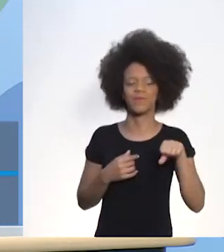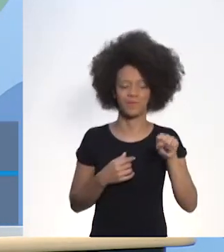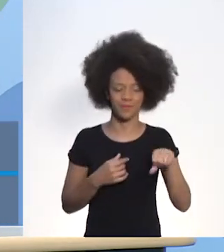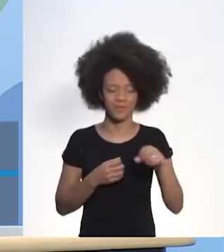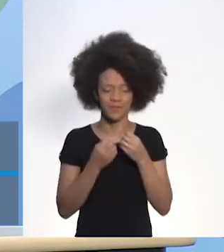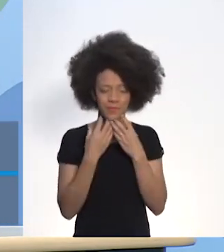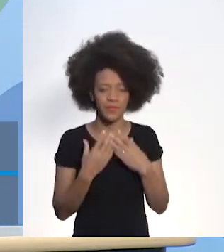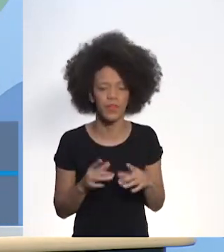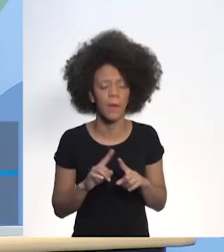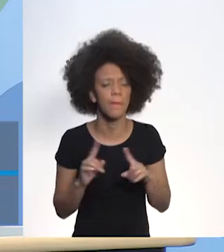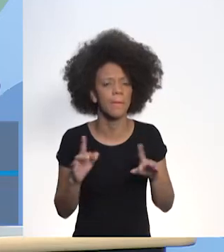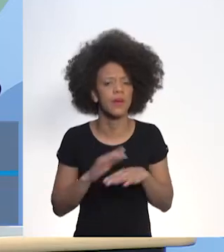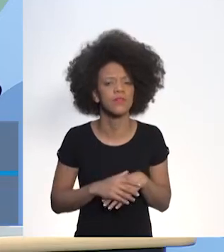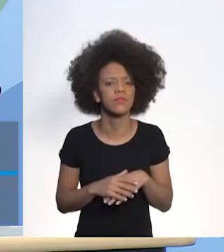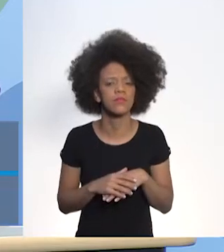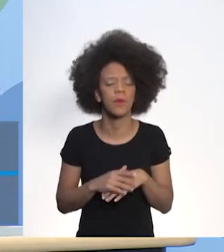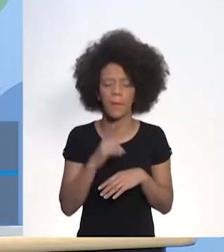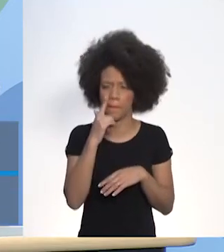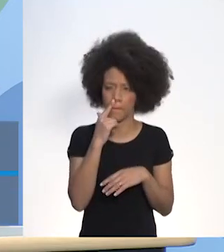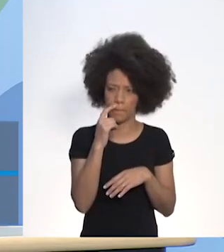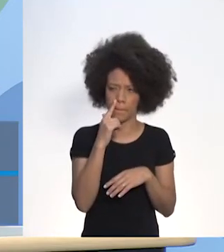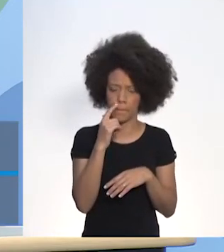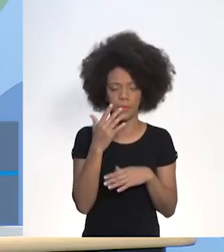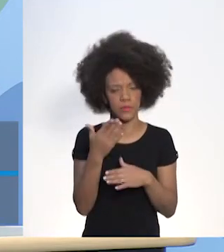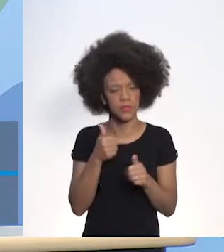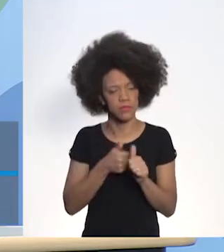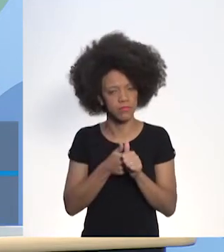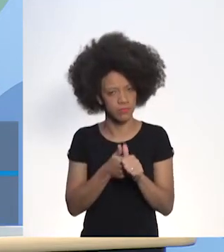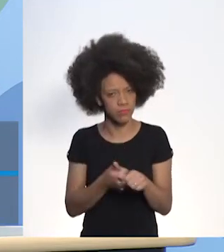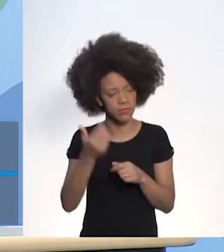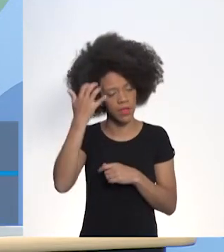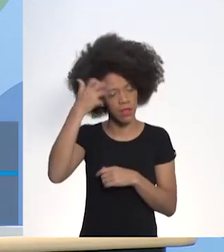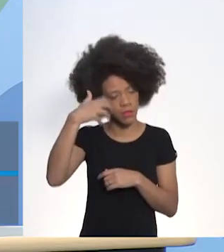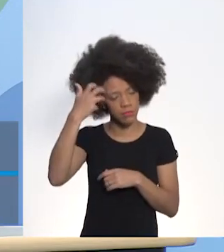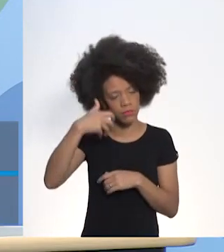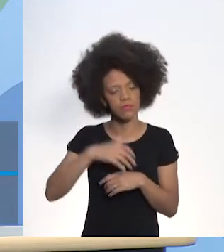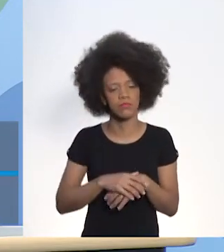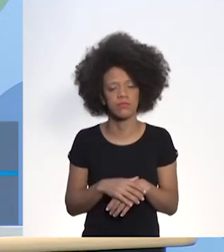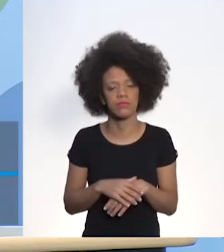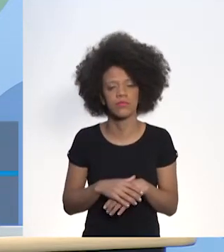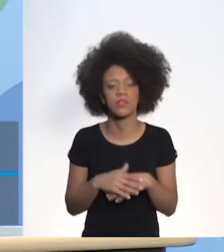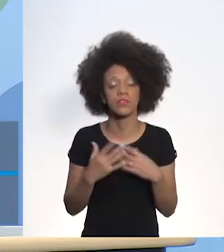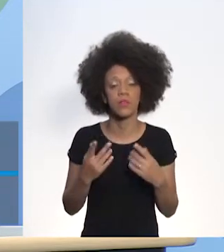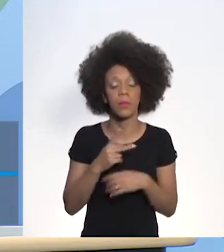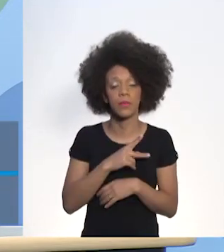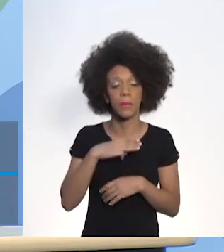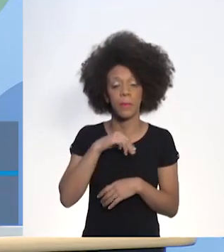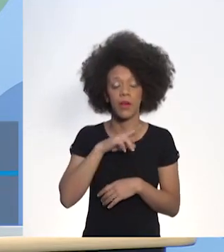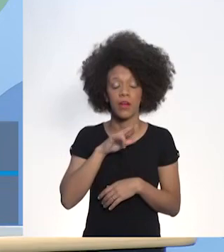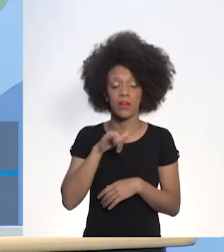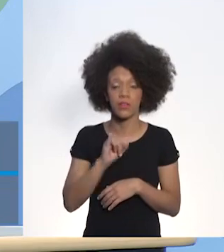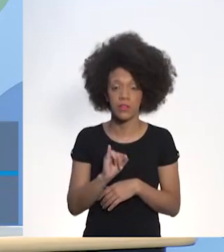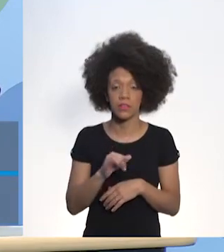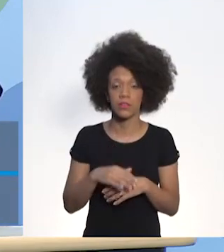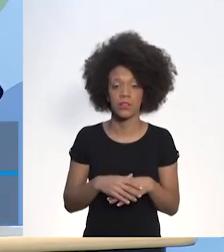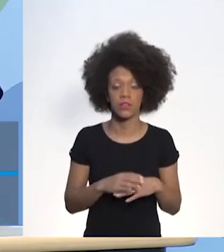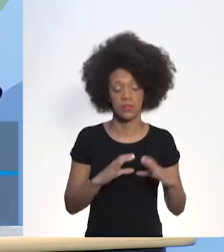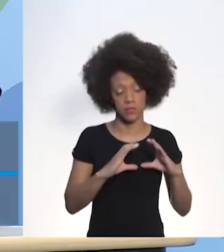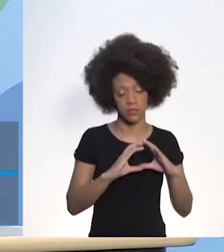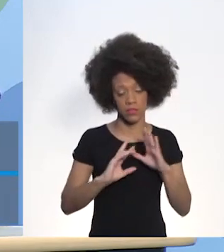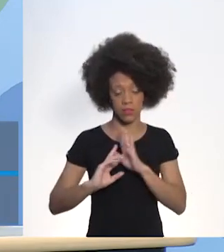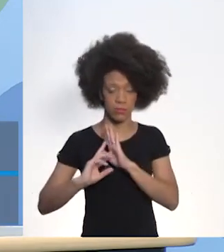Muito bom. Mas está nessa linha, né? Então, os alunos da Pro Marli, circunferência o